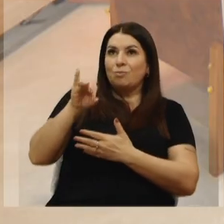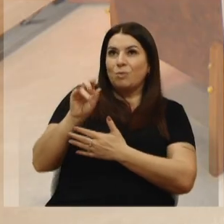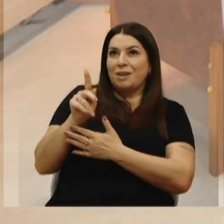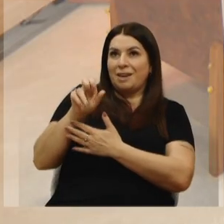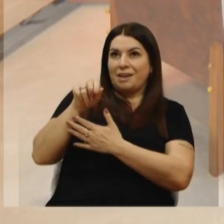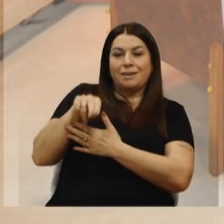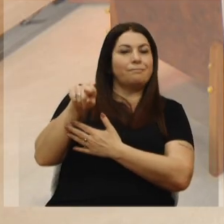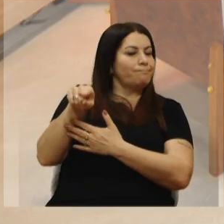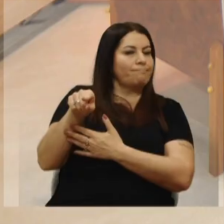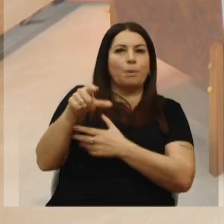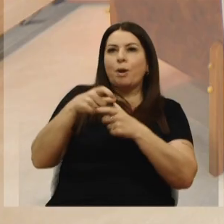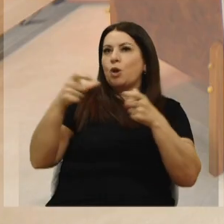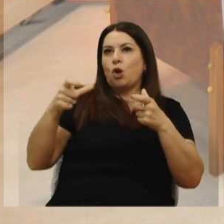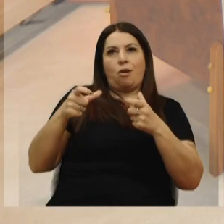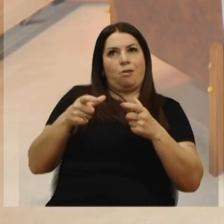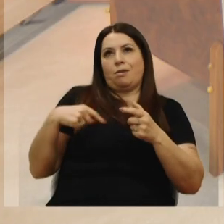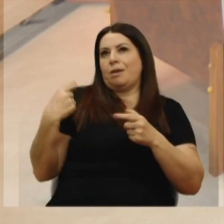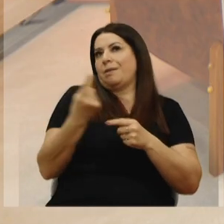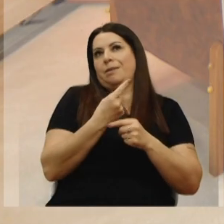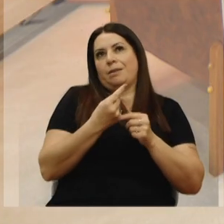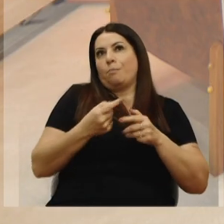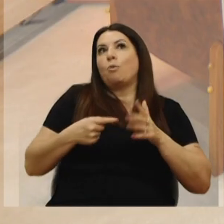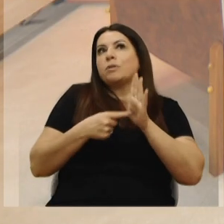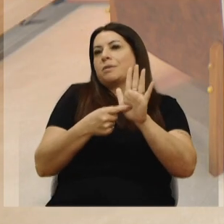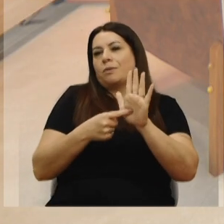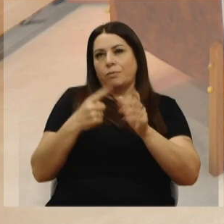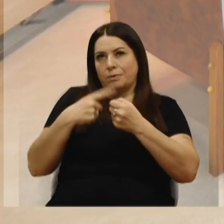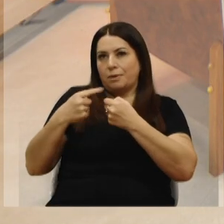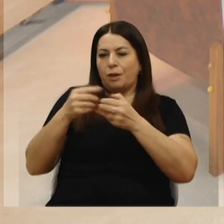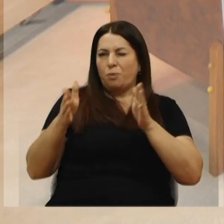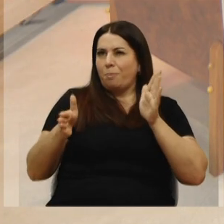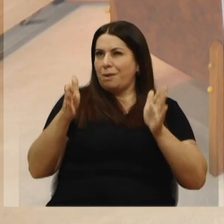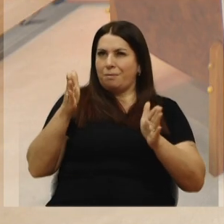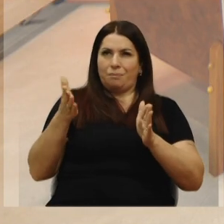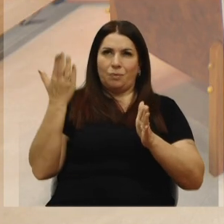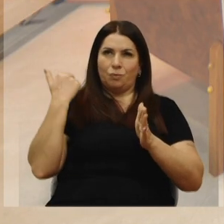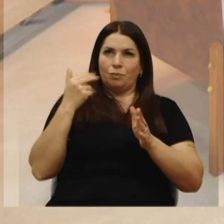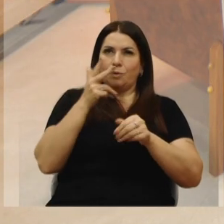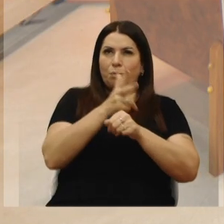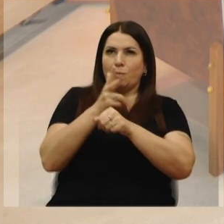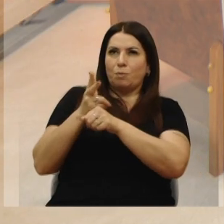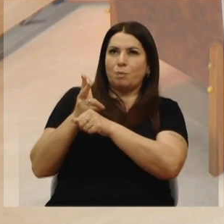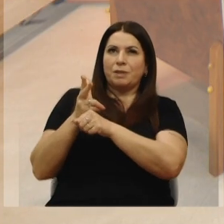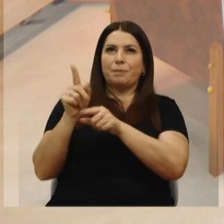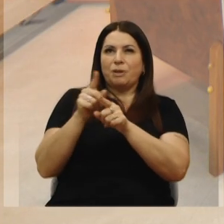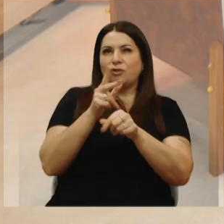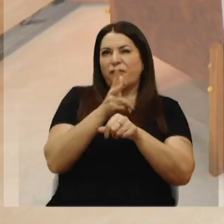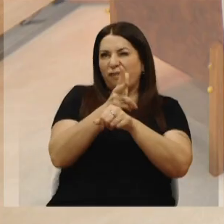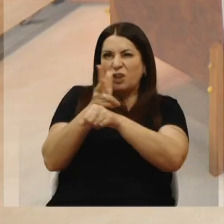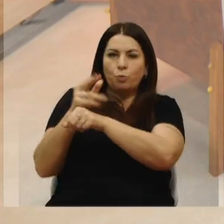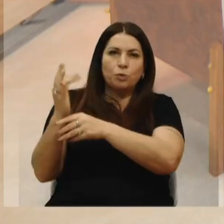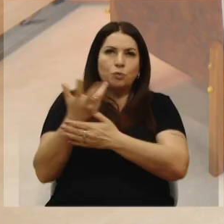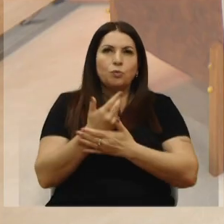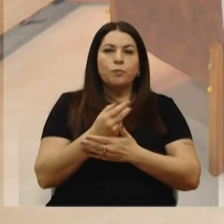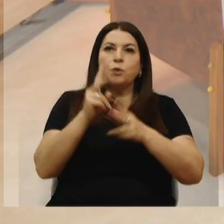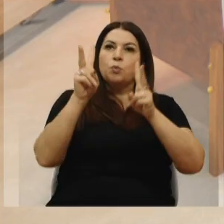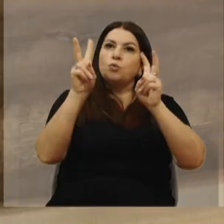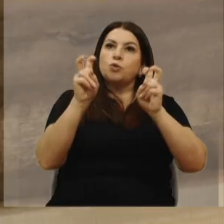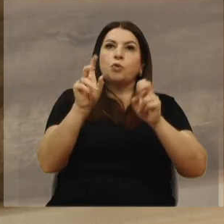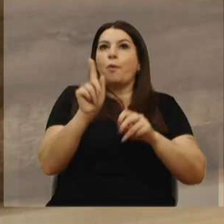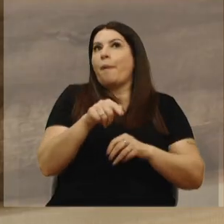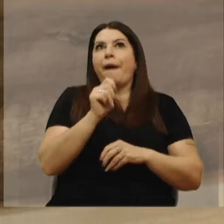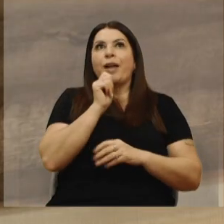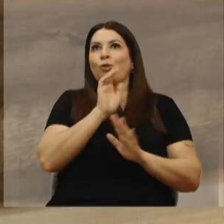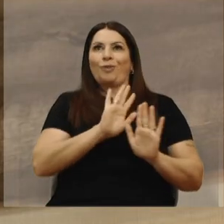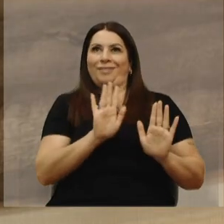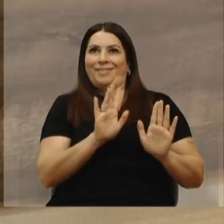o Michelin certamente foi a maior expressão na nossa cidade naquele período, né, em termos de produção audiovisual. O título não